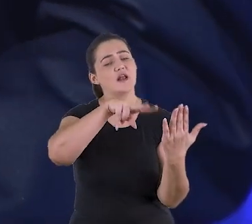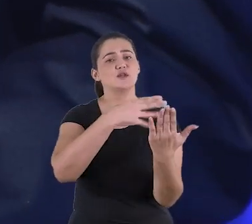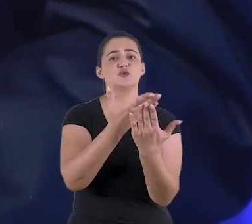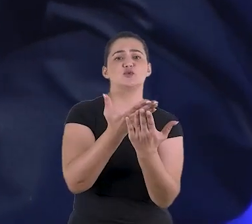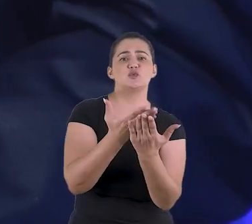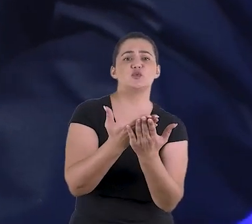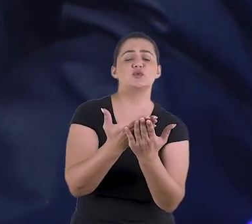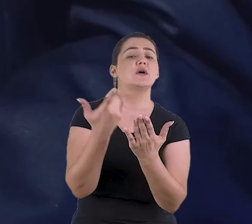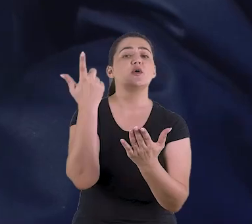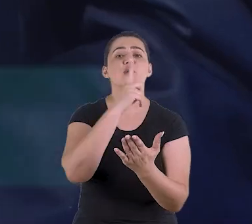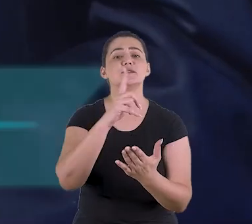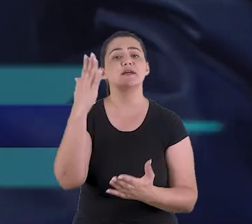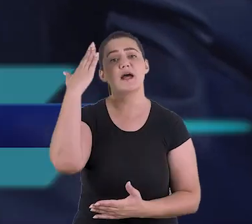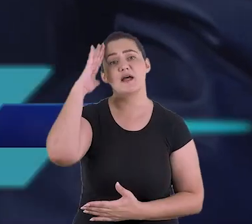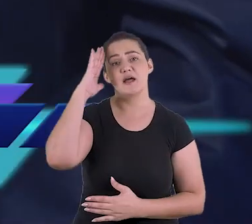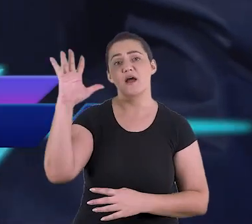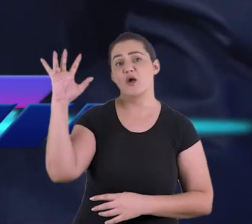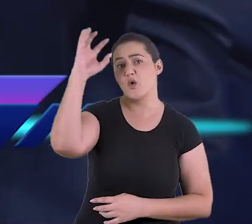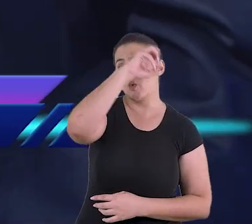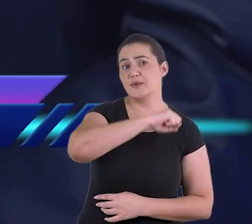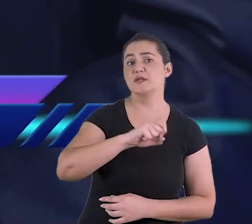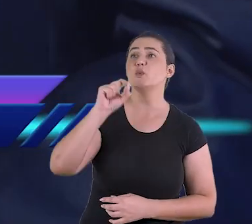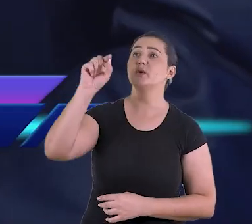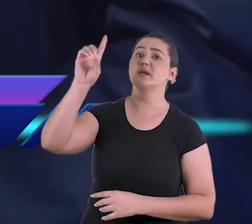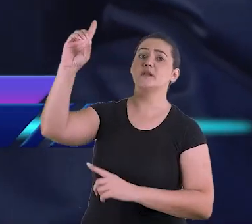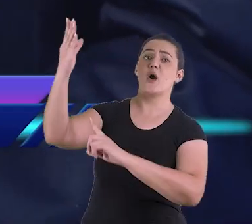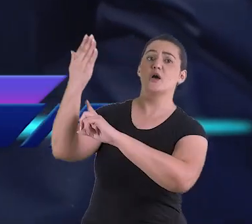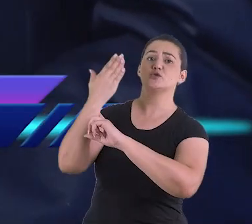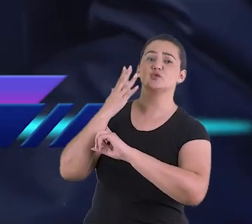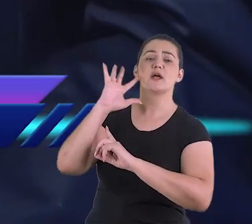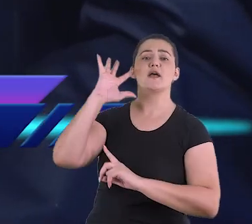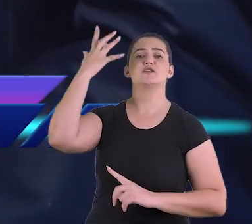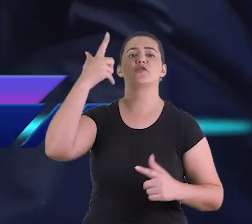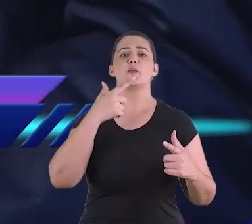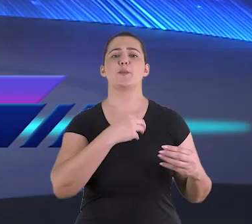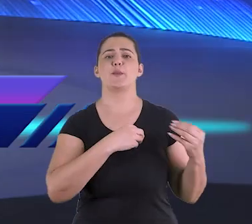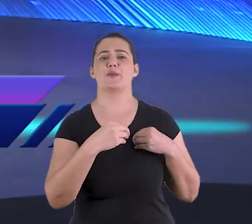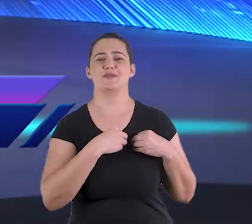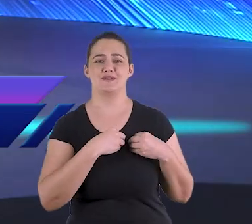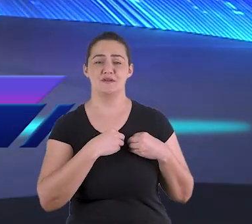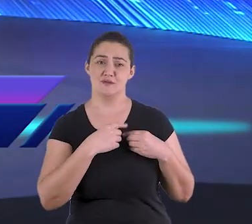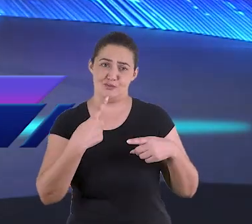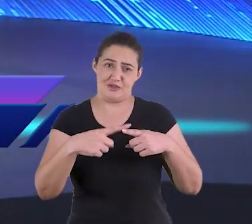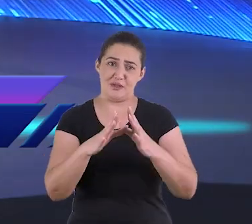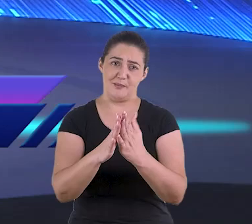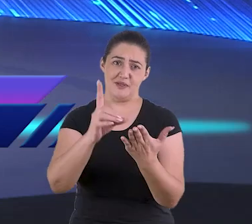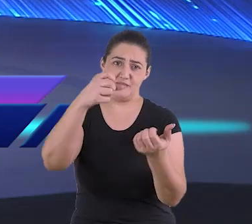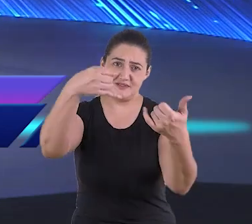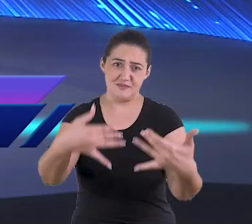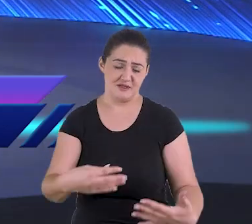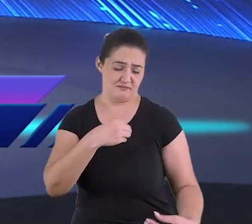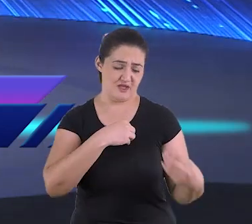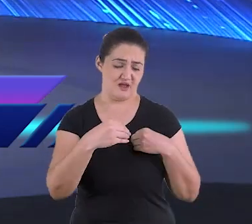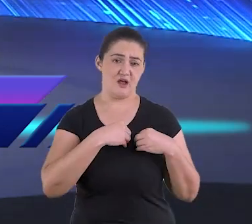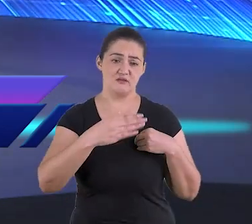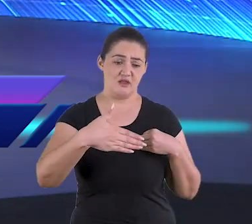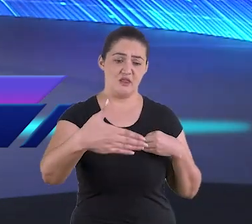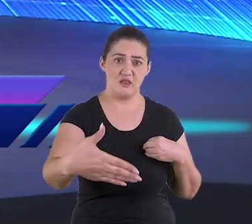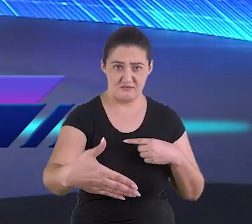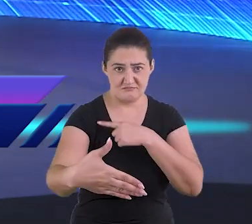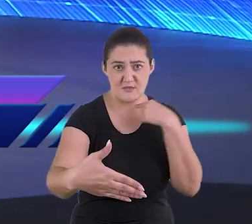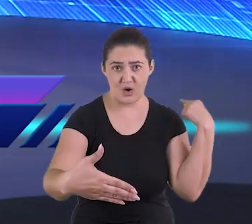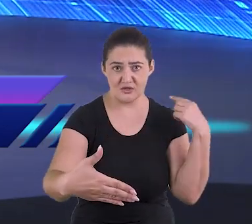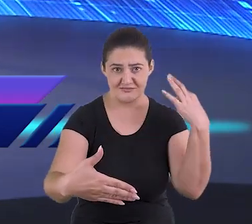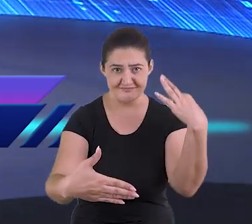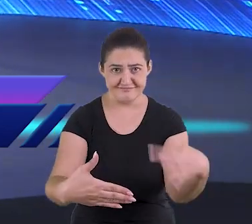que Deus tem para nós sobre o pecado. A Bíblia diz que o salário do pecado é a morte, ou